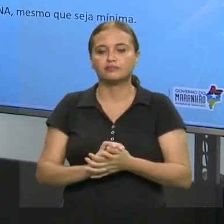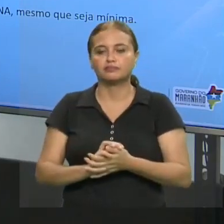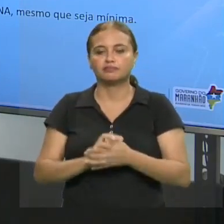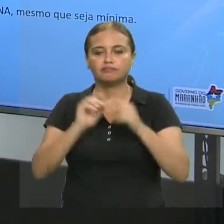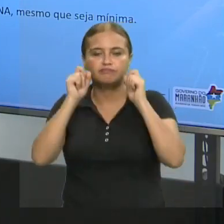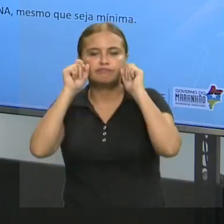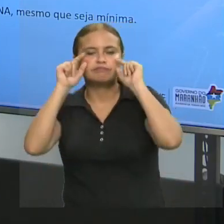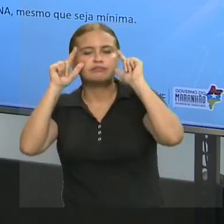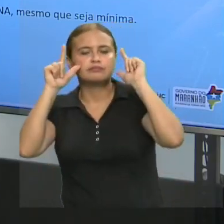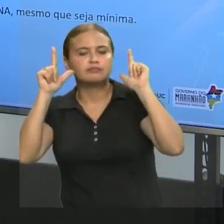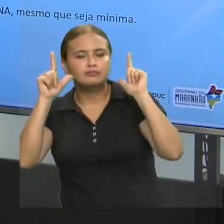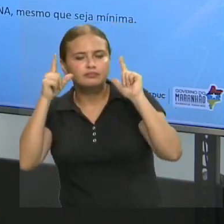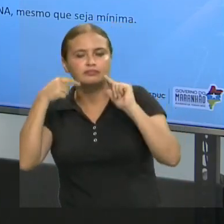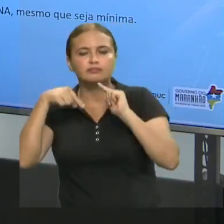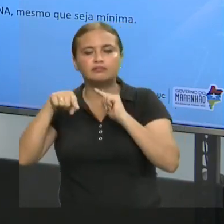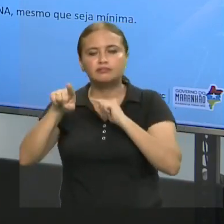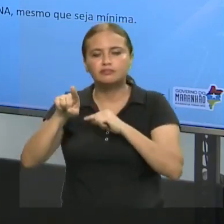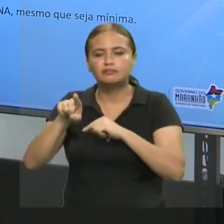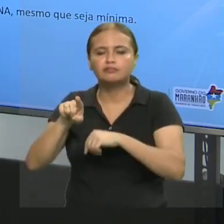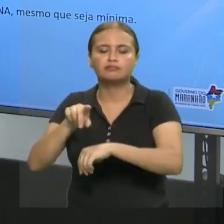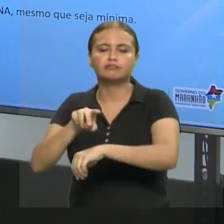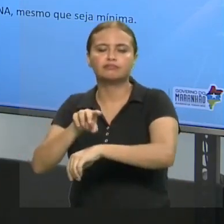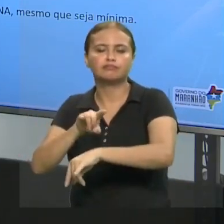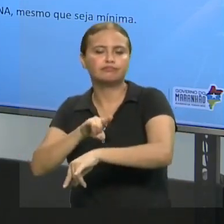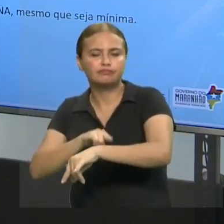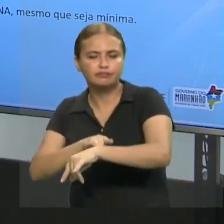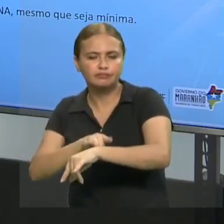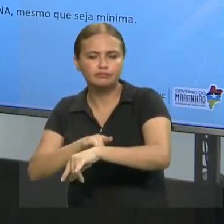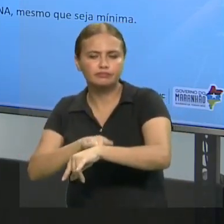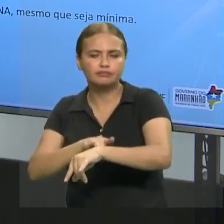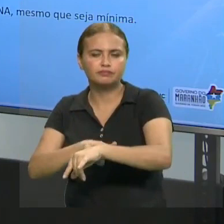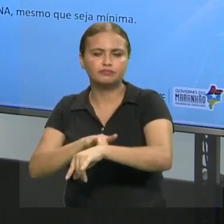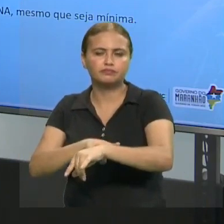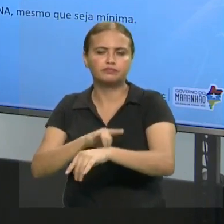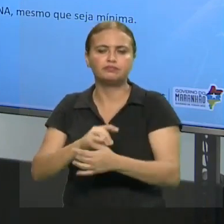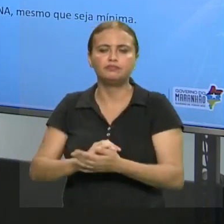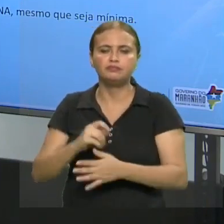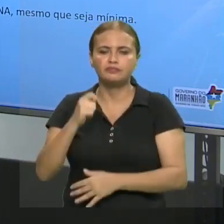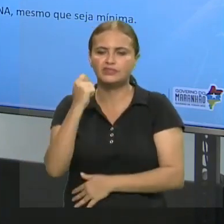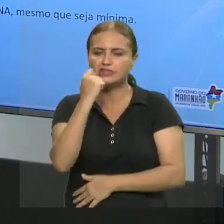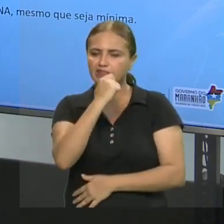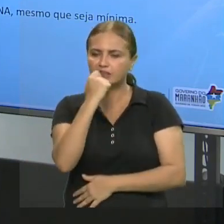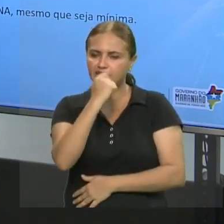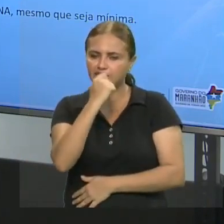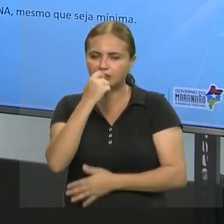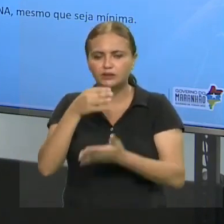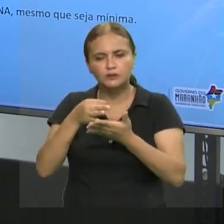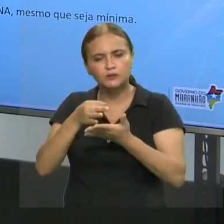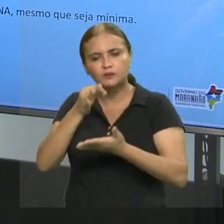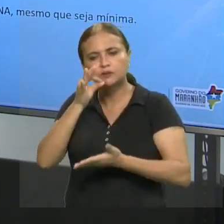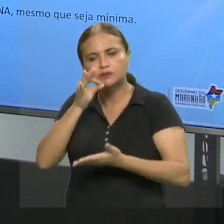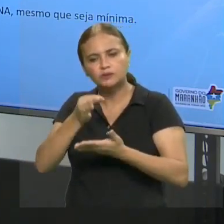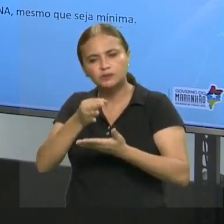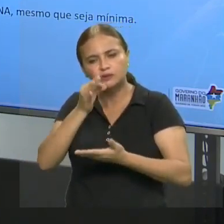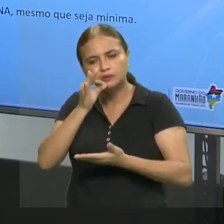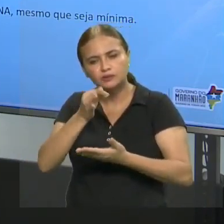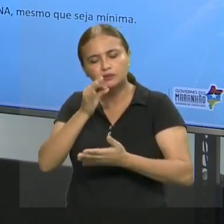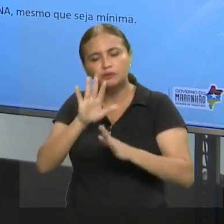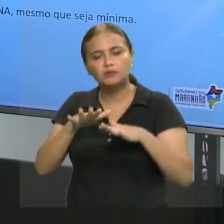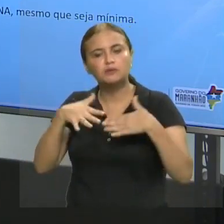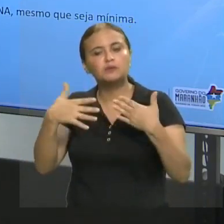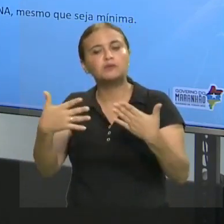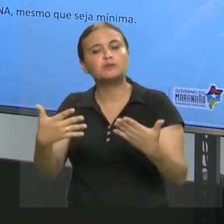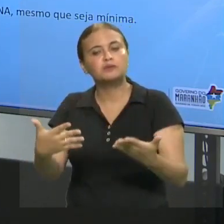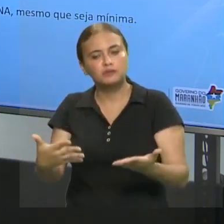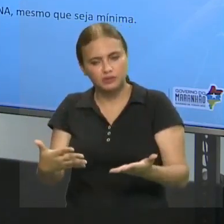desperta, você vai ao banheiro, aí você escova os dentes, toma café. Então, quais são as